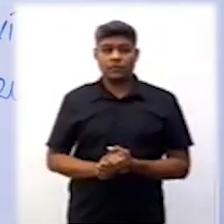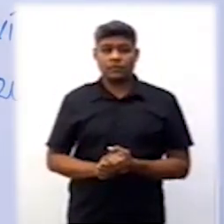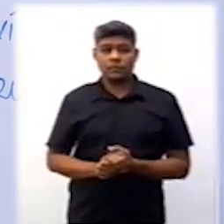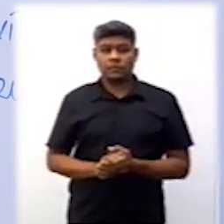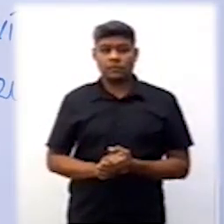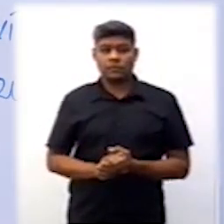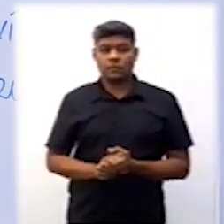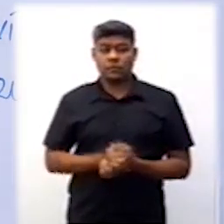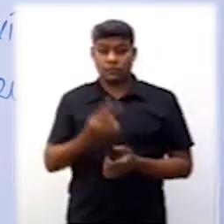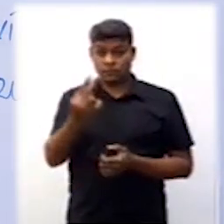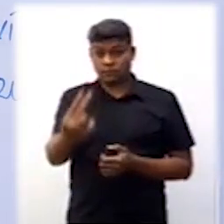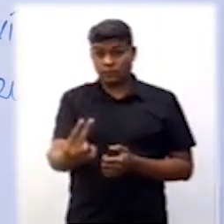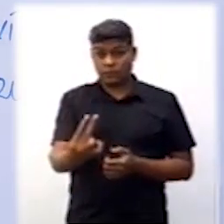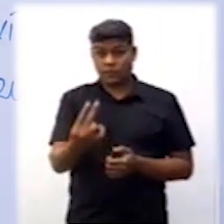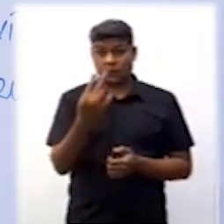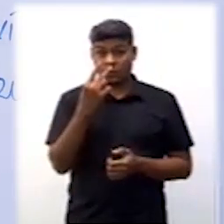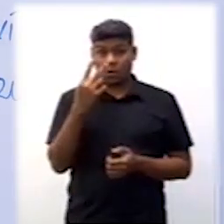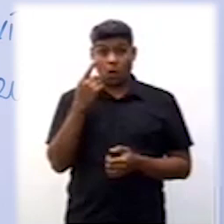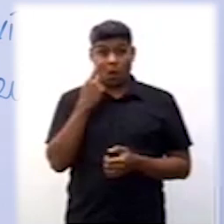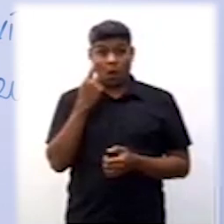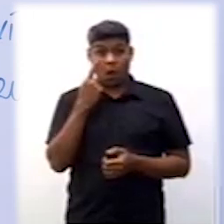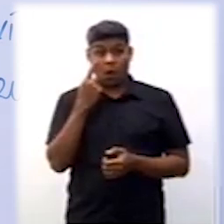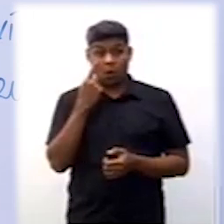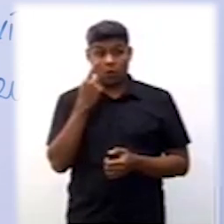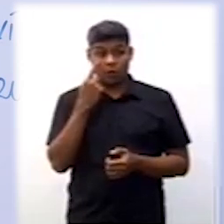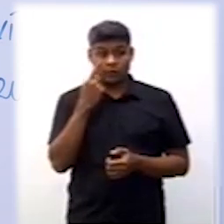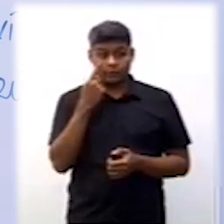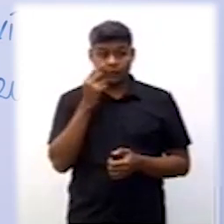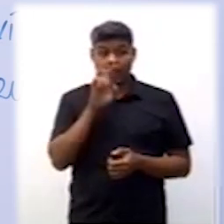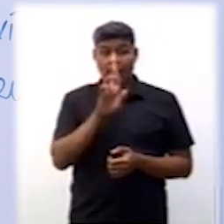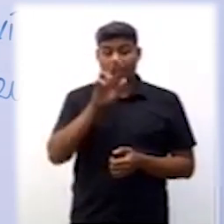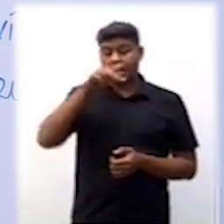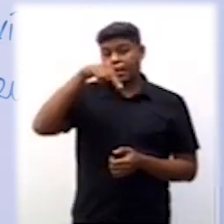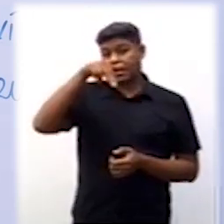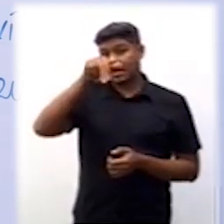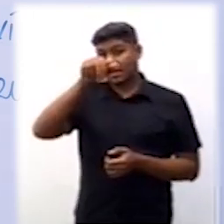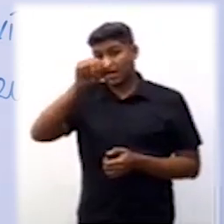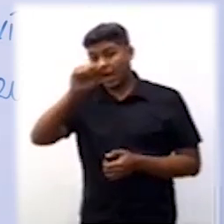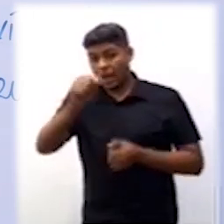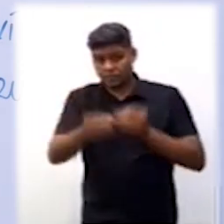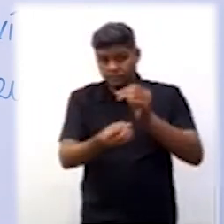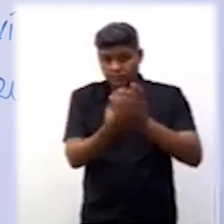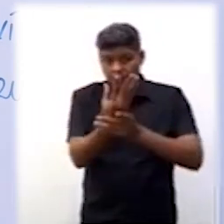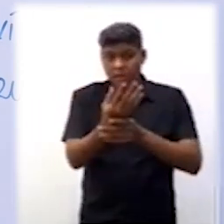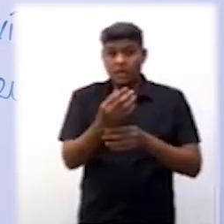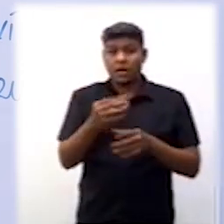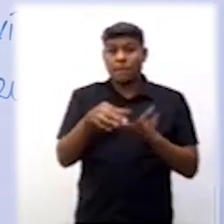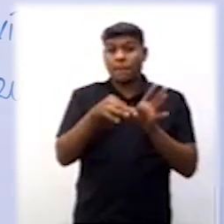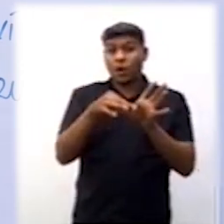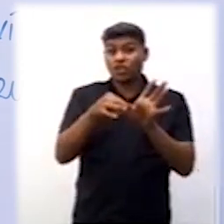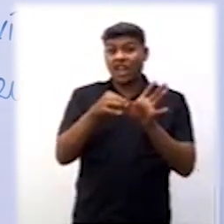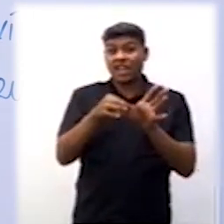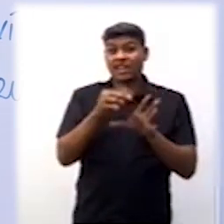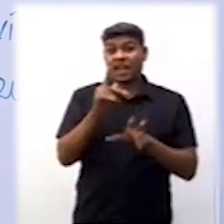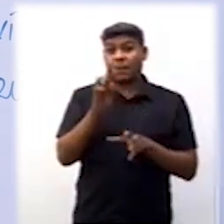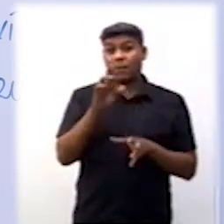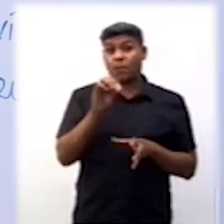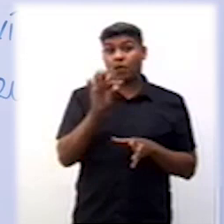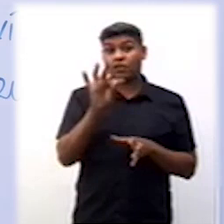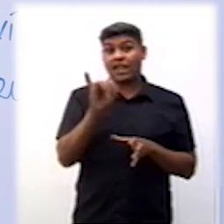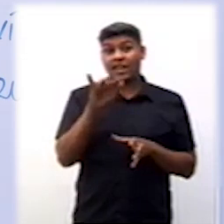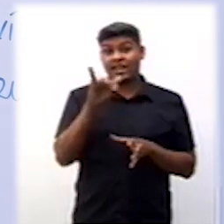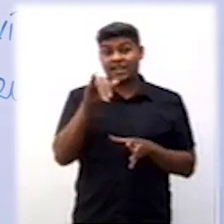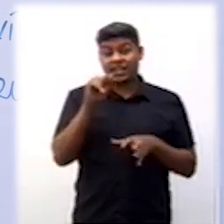vocês. Olha para cá, presta atenção. RNA para proteína, a gente chama isso aqui de quê? De